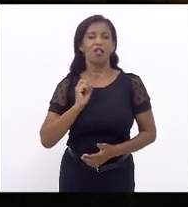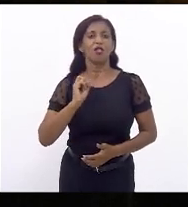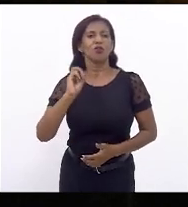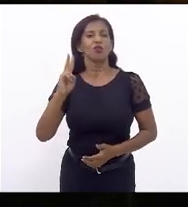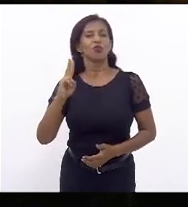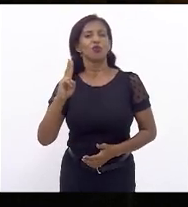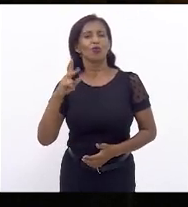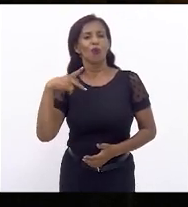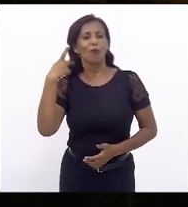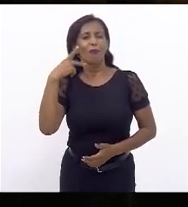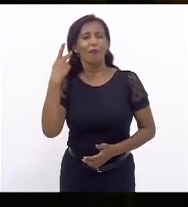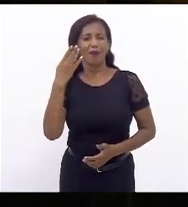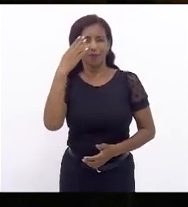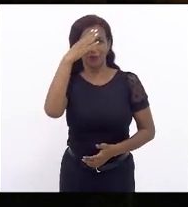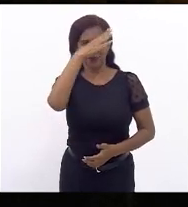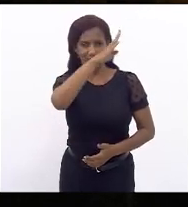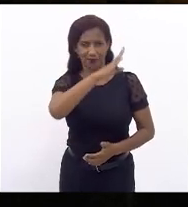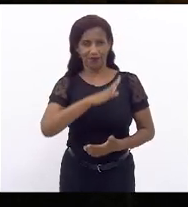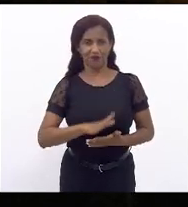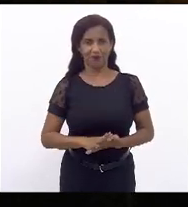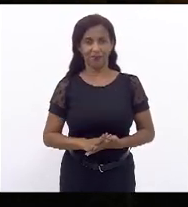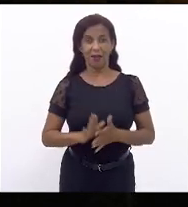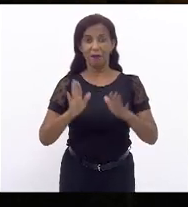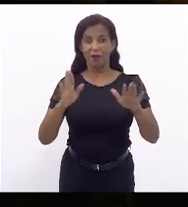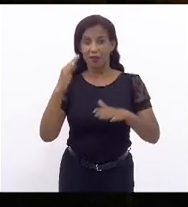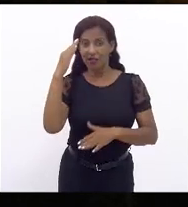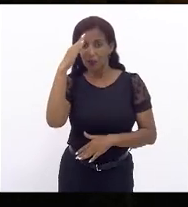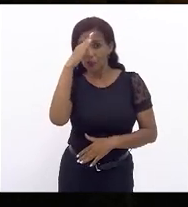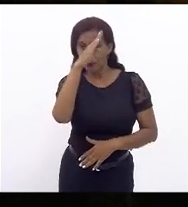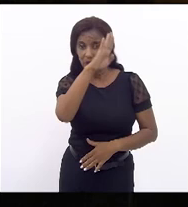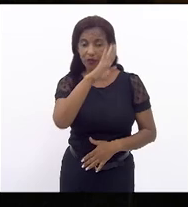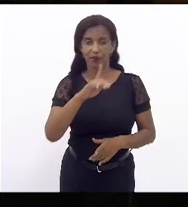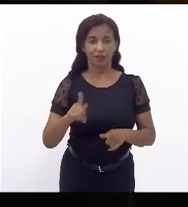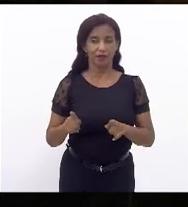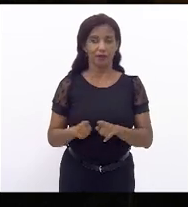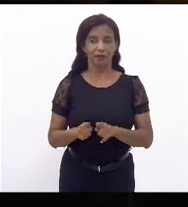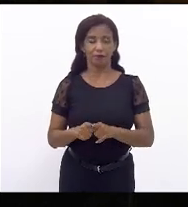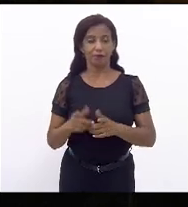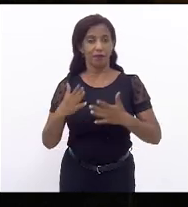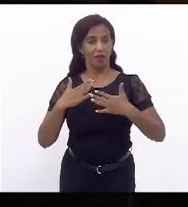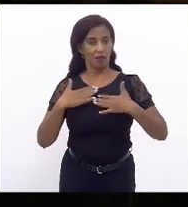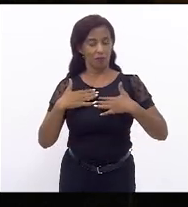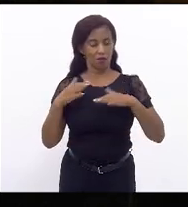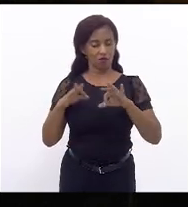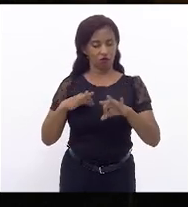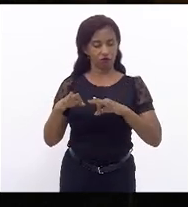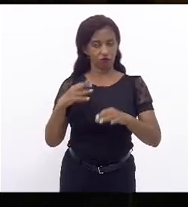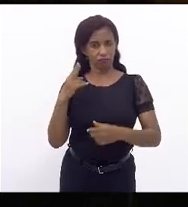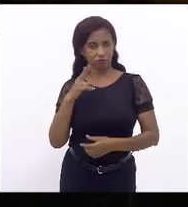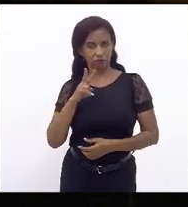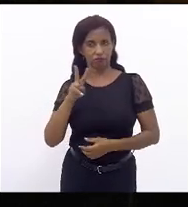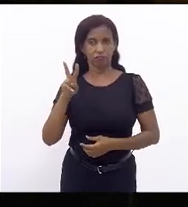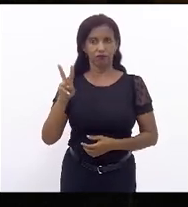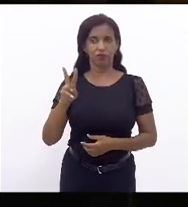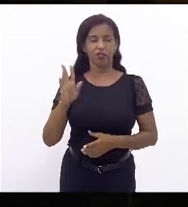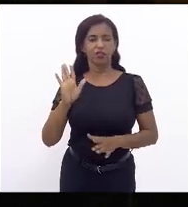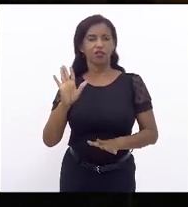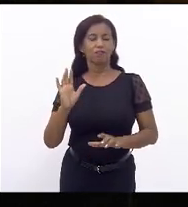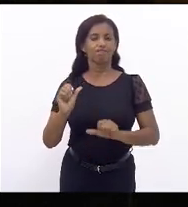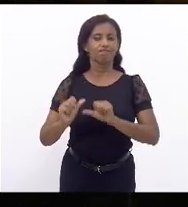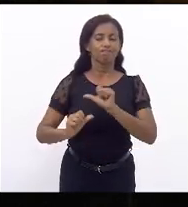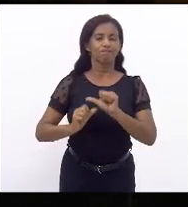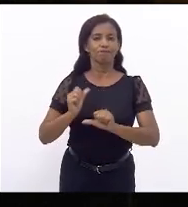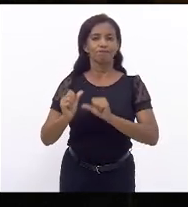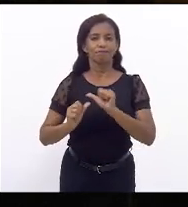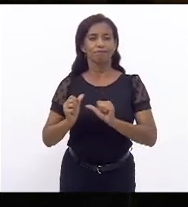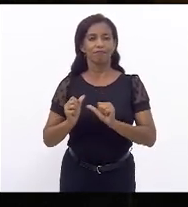parlamentar bolsonarista. Mas ser bolsonarista, ao meu modo de ver, já se tornou um